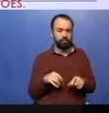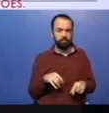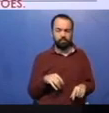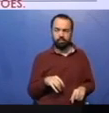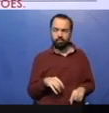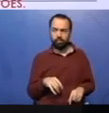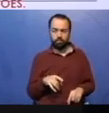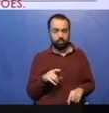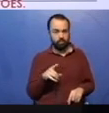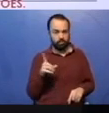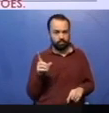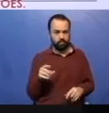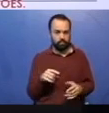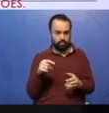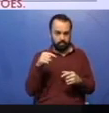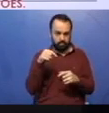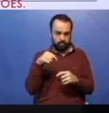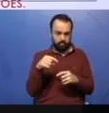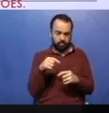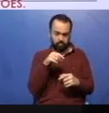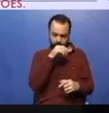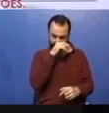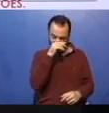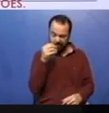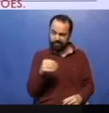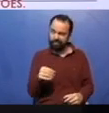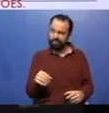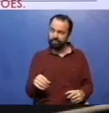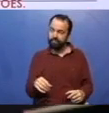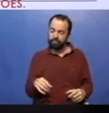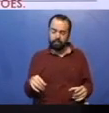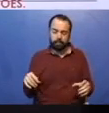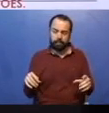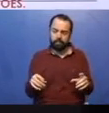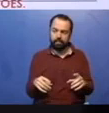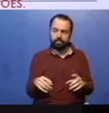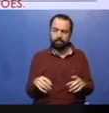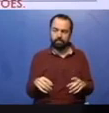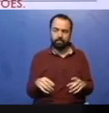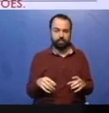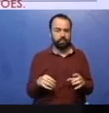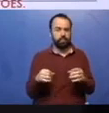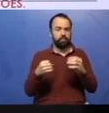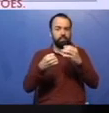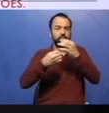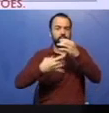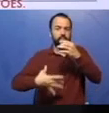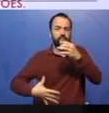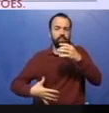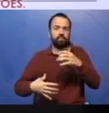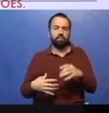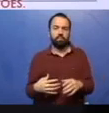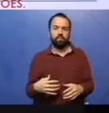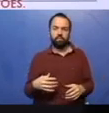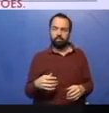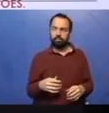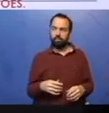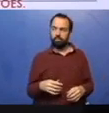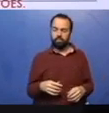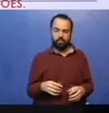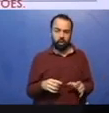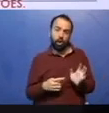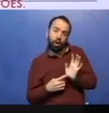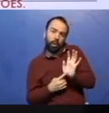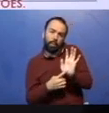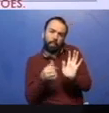Ele servirá para você observar e identificar e classificar os tipos de nuvens. Aí você faz, mostra para a